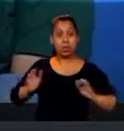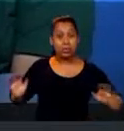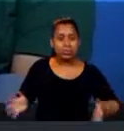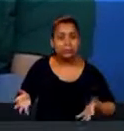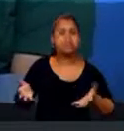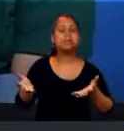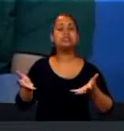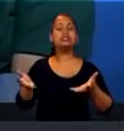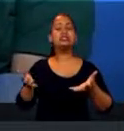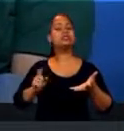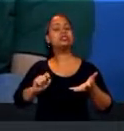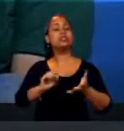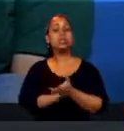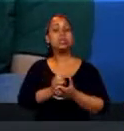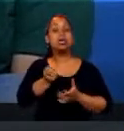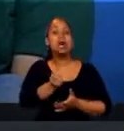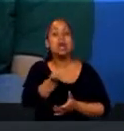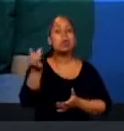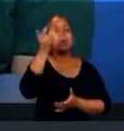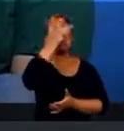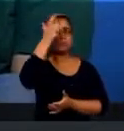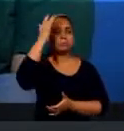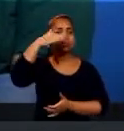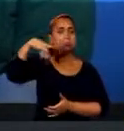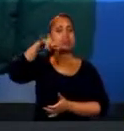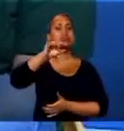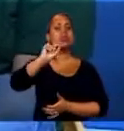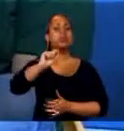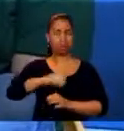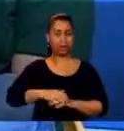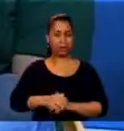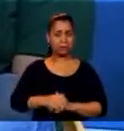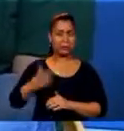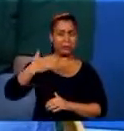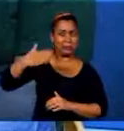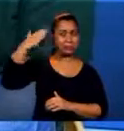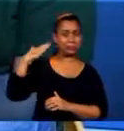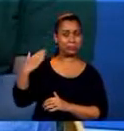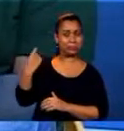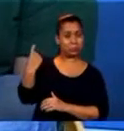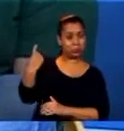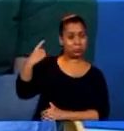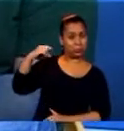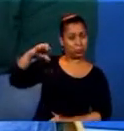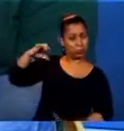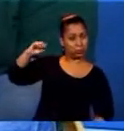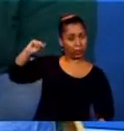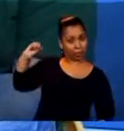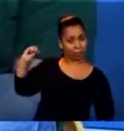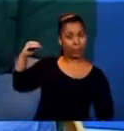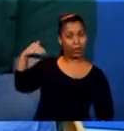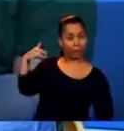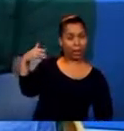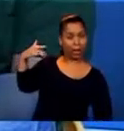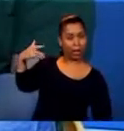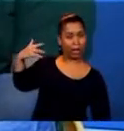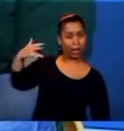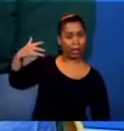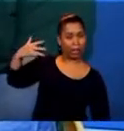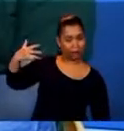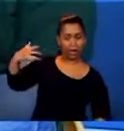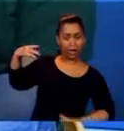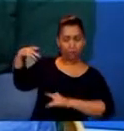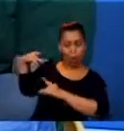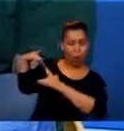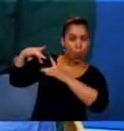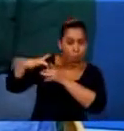de algumas pessoas que, desde a década de 80, vêm se unindo, né, e